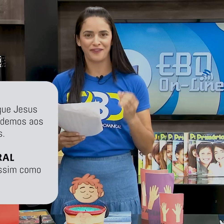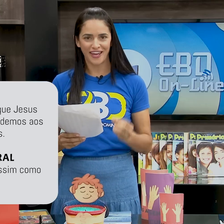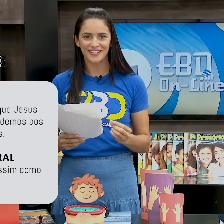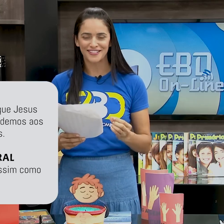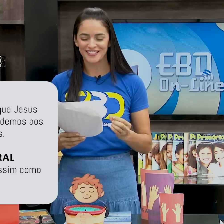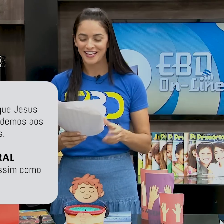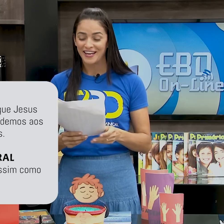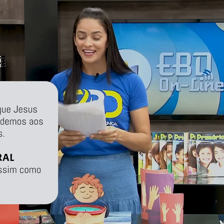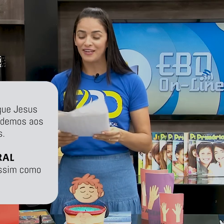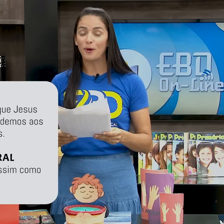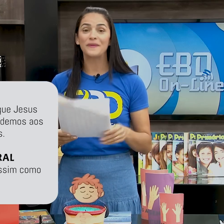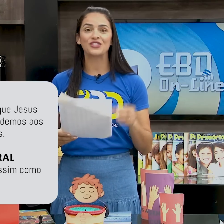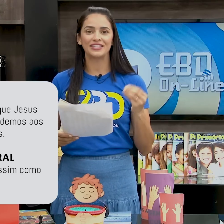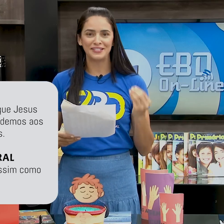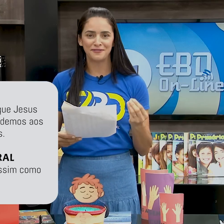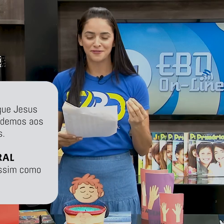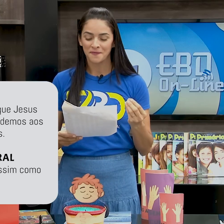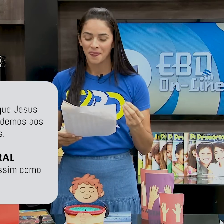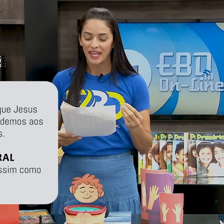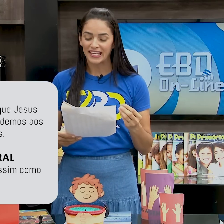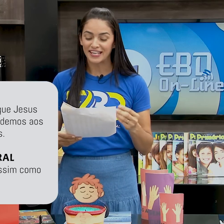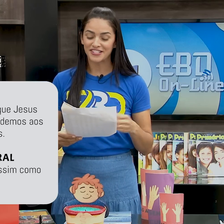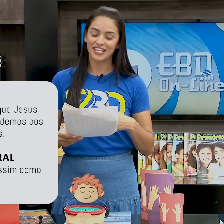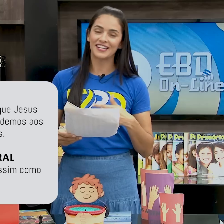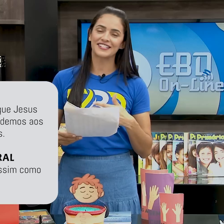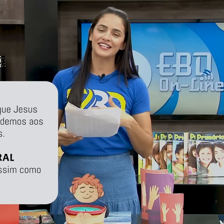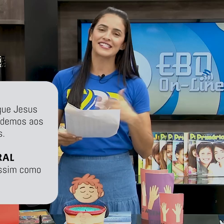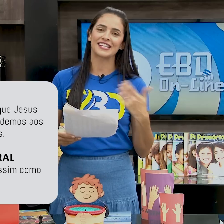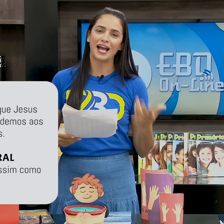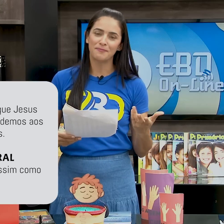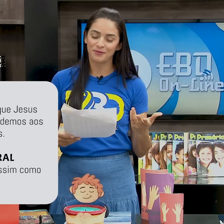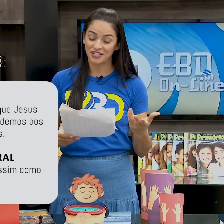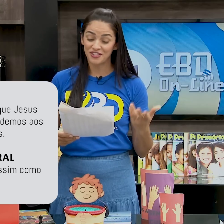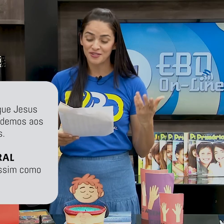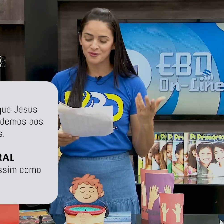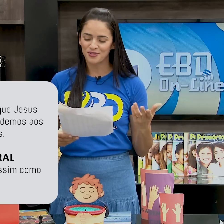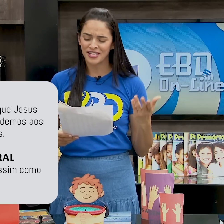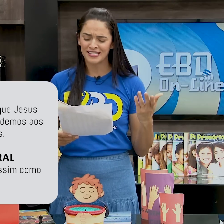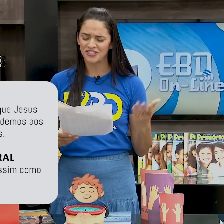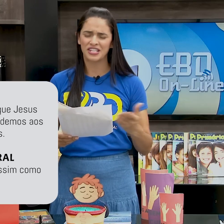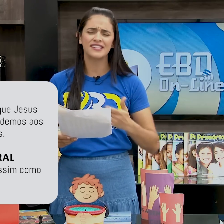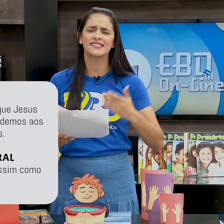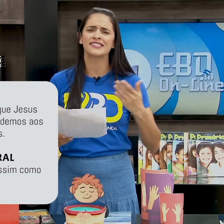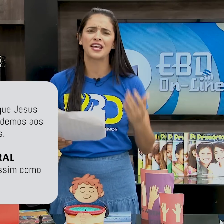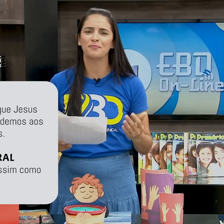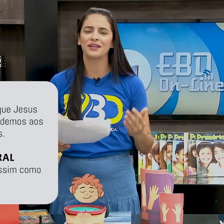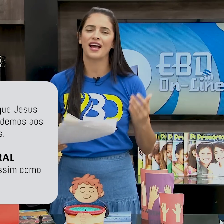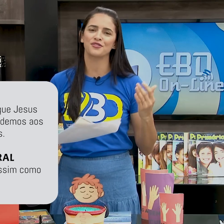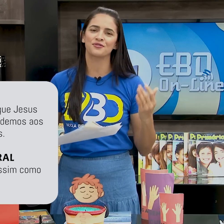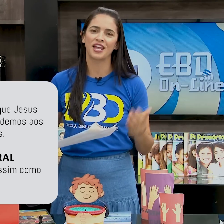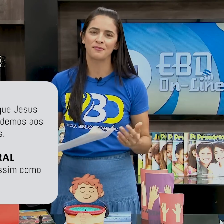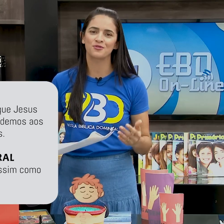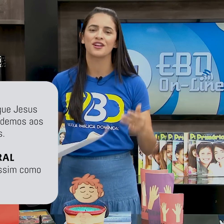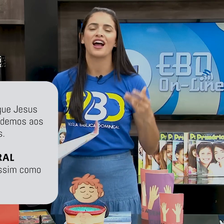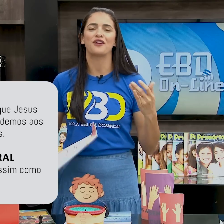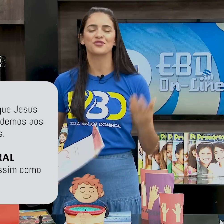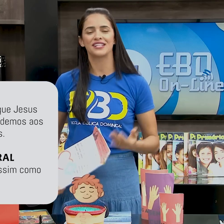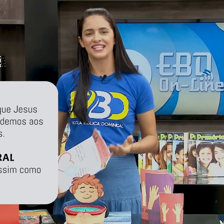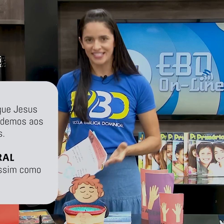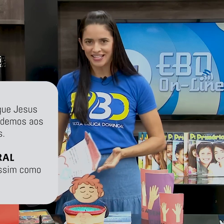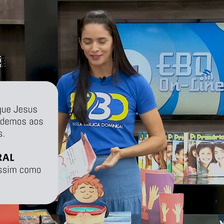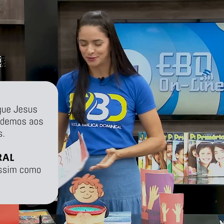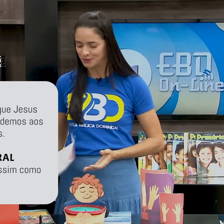fez e o objetivo é que as crianças saibam que Jesus deseja que sempre ajudamos